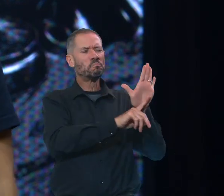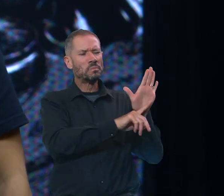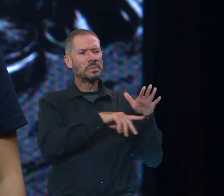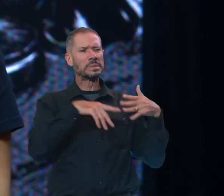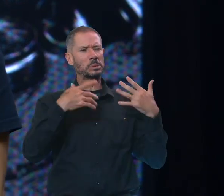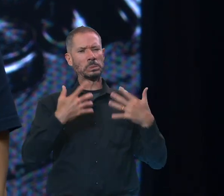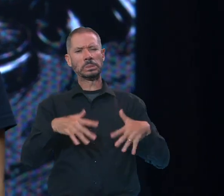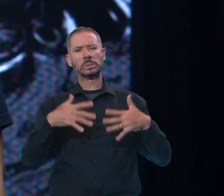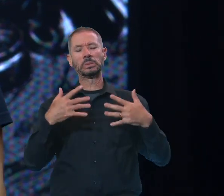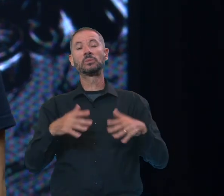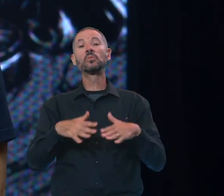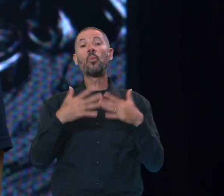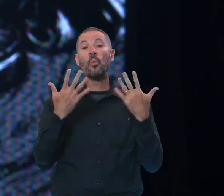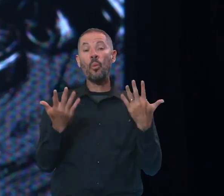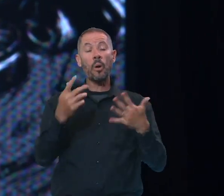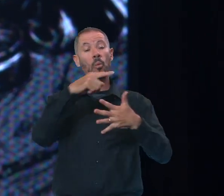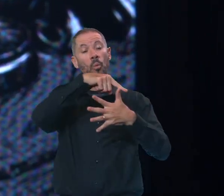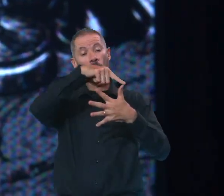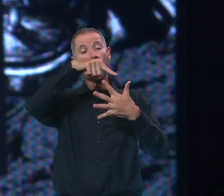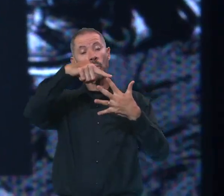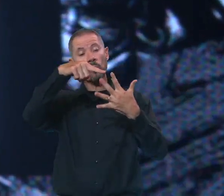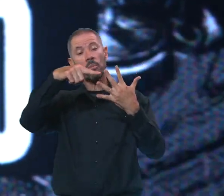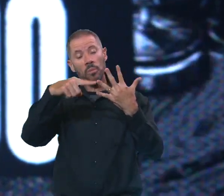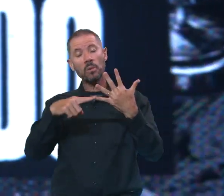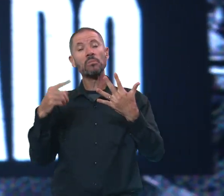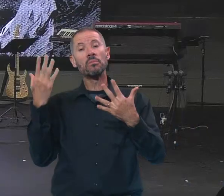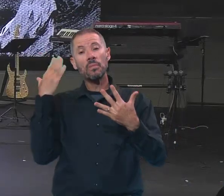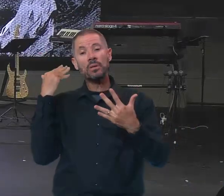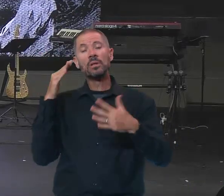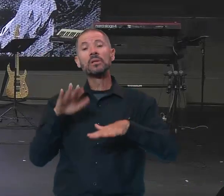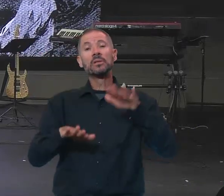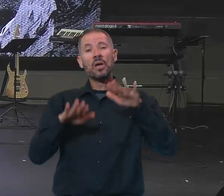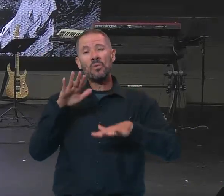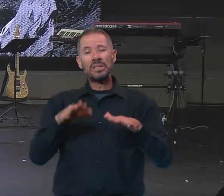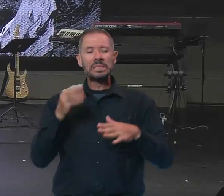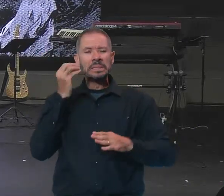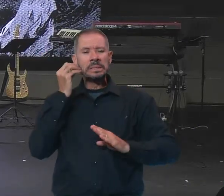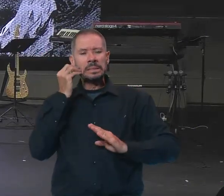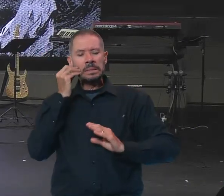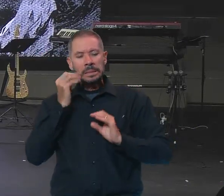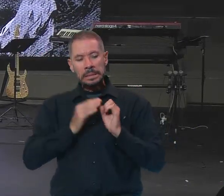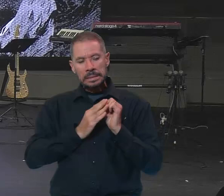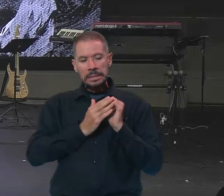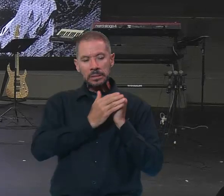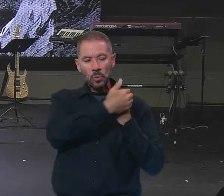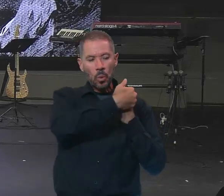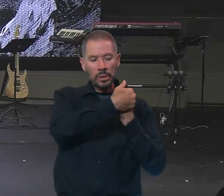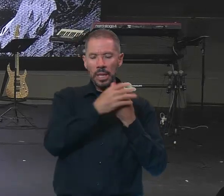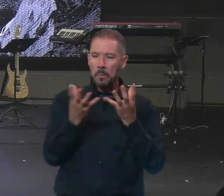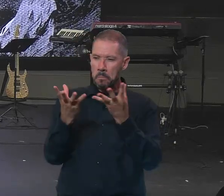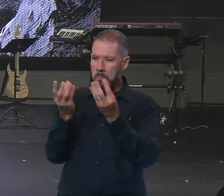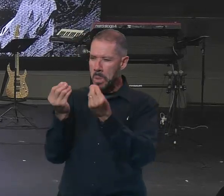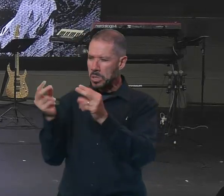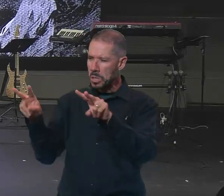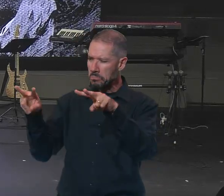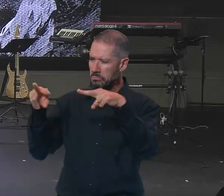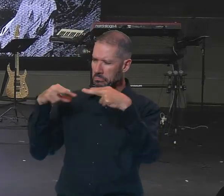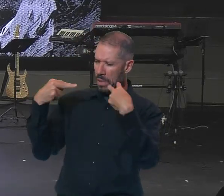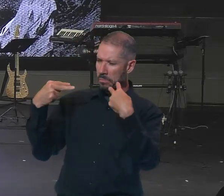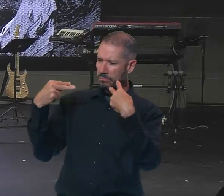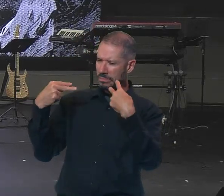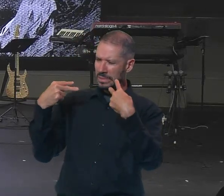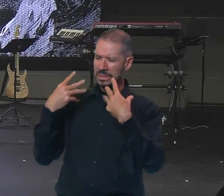você? Quais são as áreas do teu passado que talvez você tenha tentado esconder há tanto tempo de tanta gente, que tem te